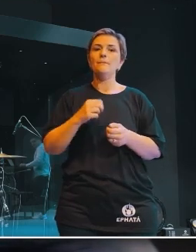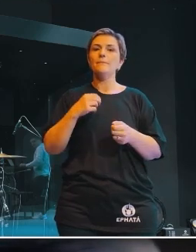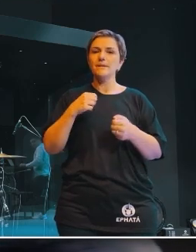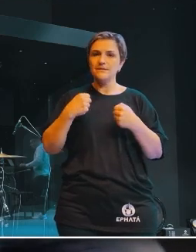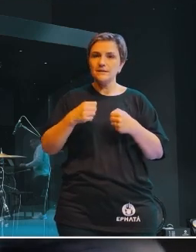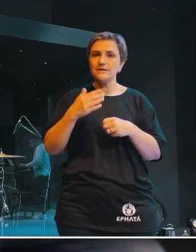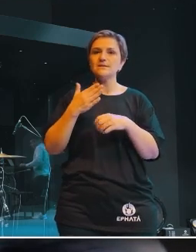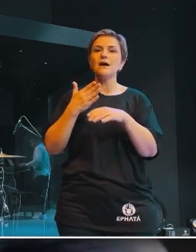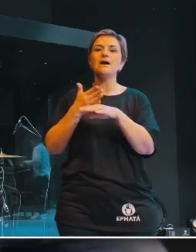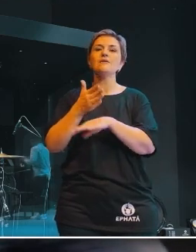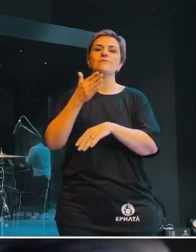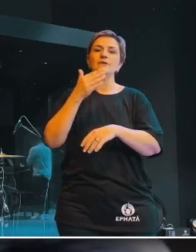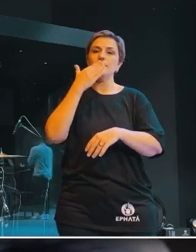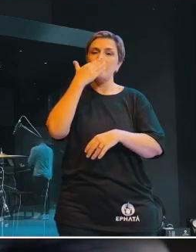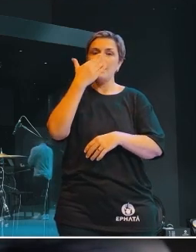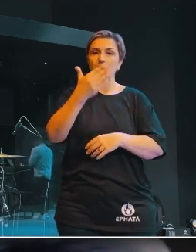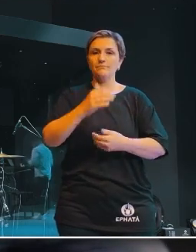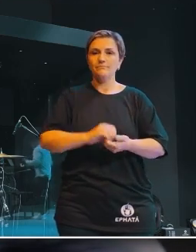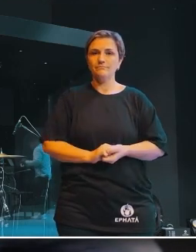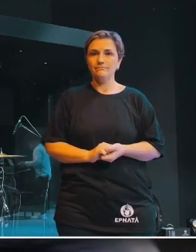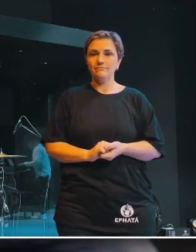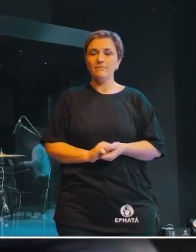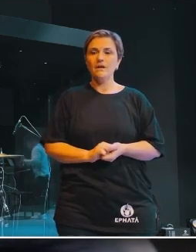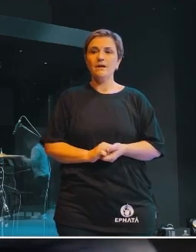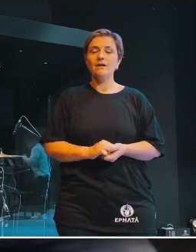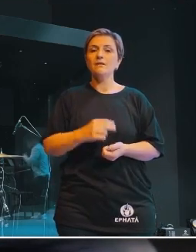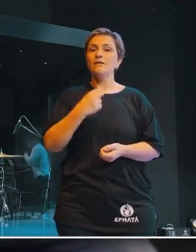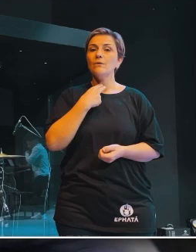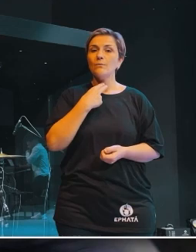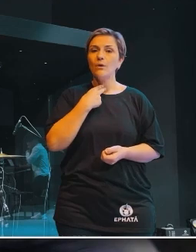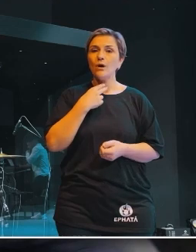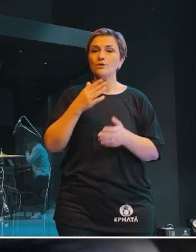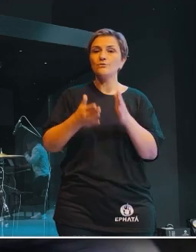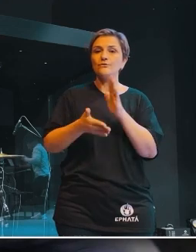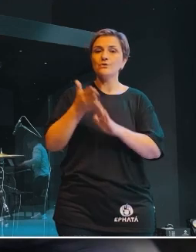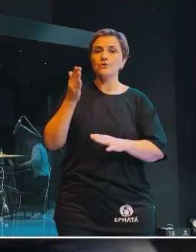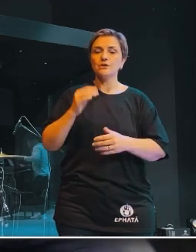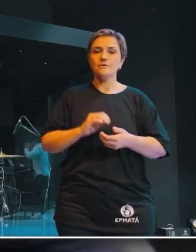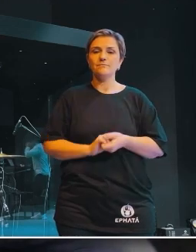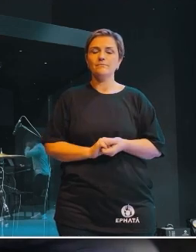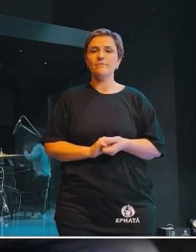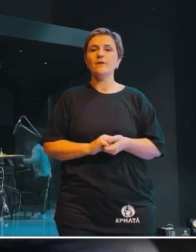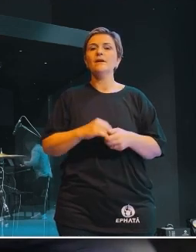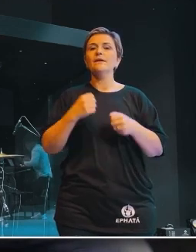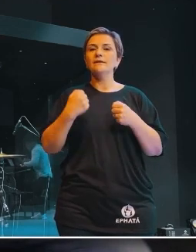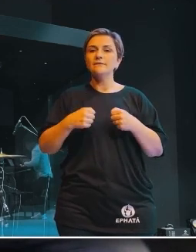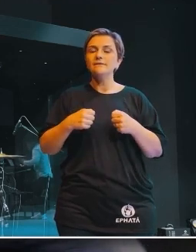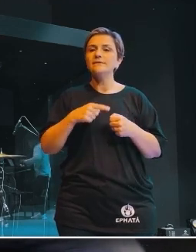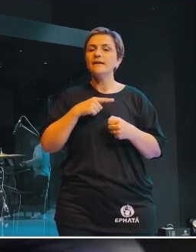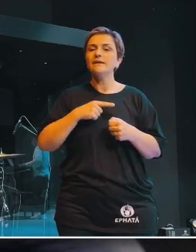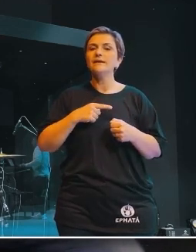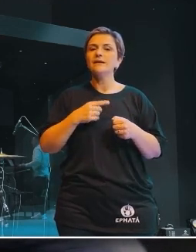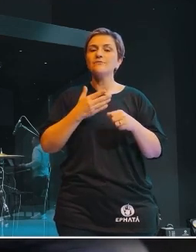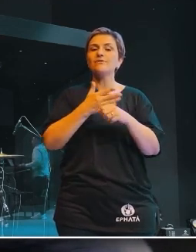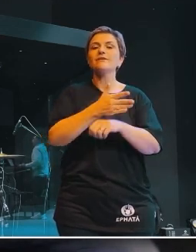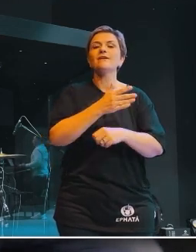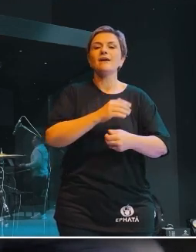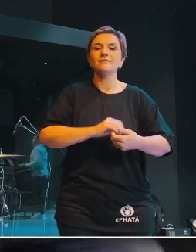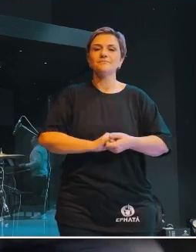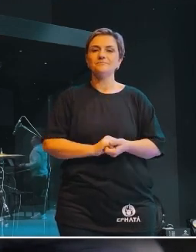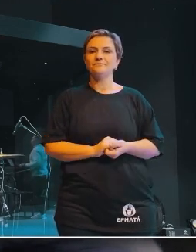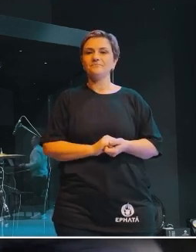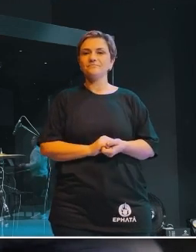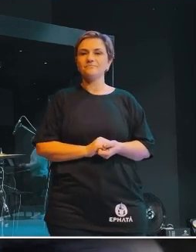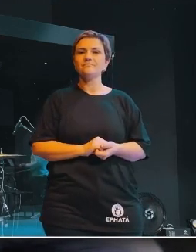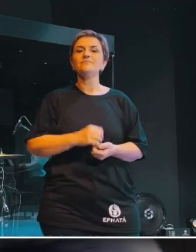enfrentar. Não, mas agora com voz de profeta: não dá para fugir, tem que enfrentar. Por